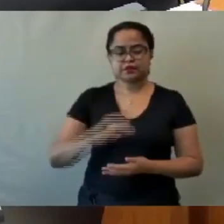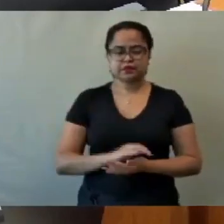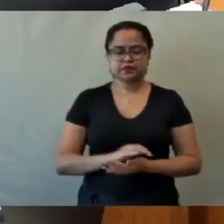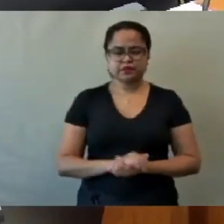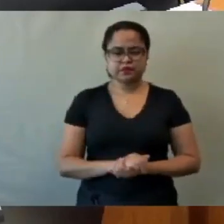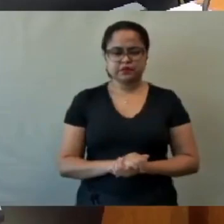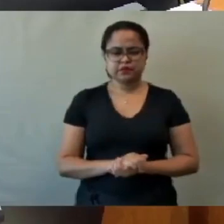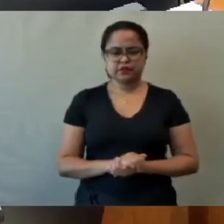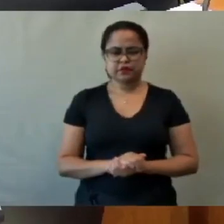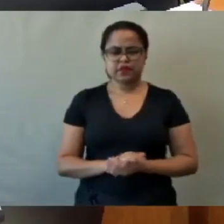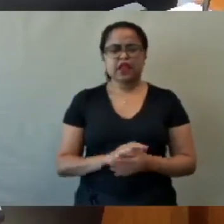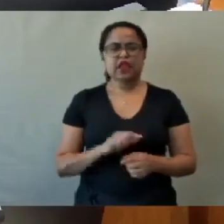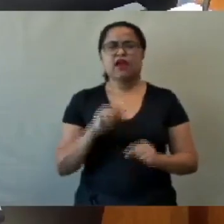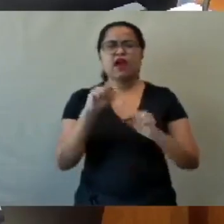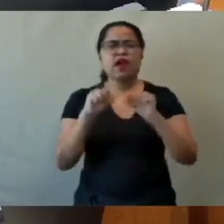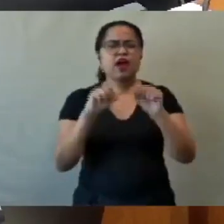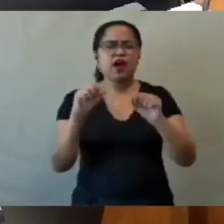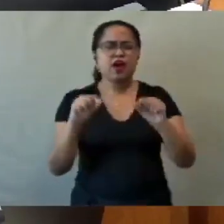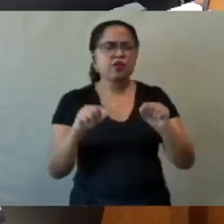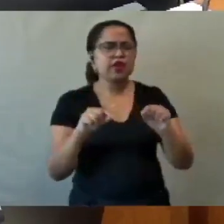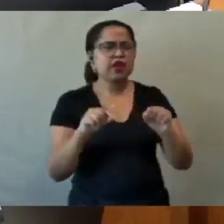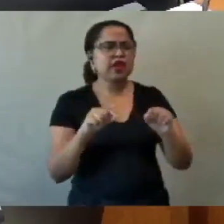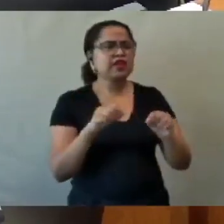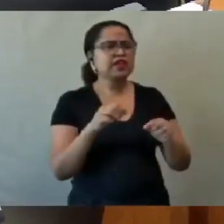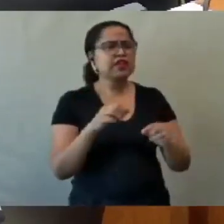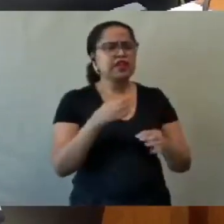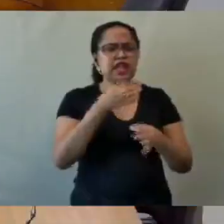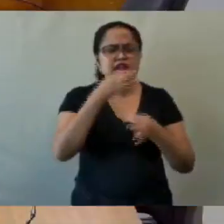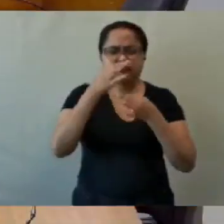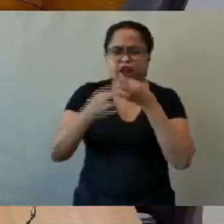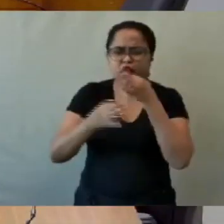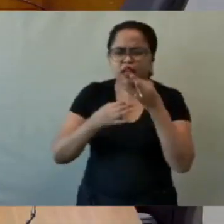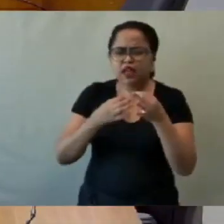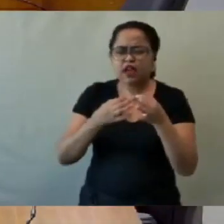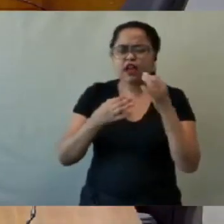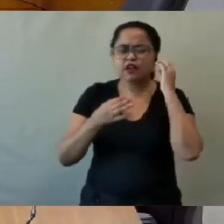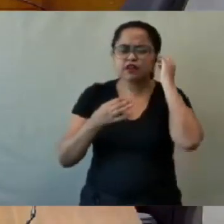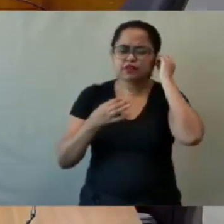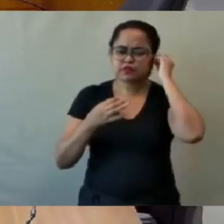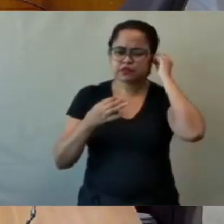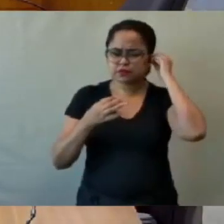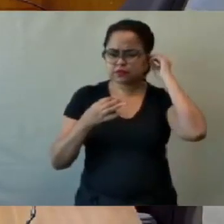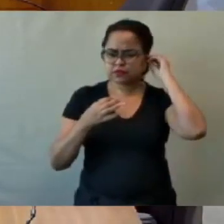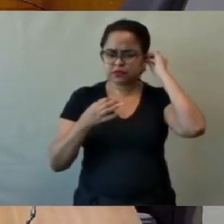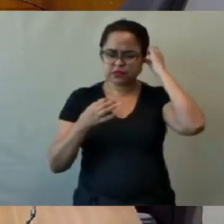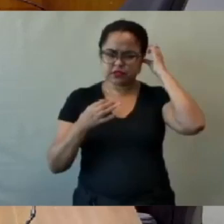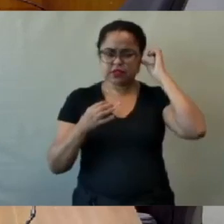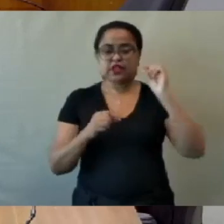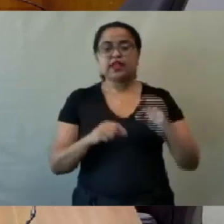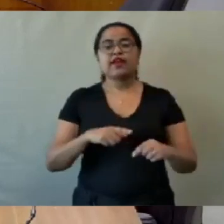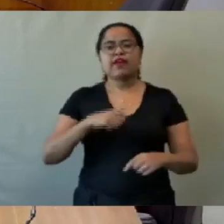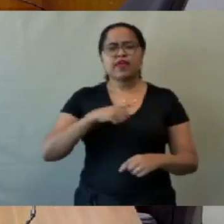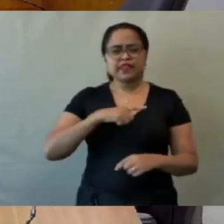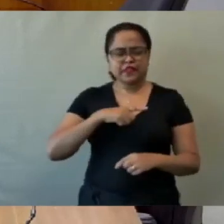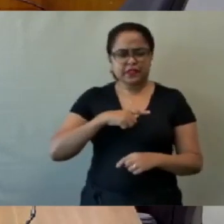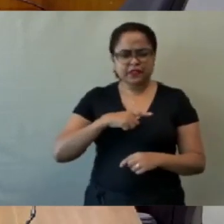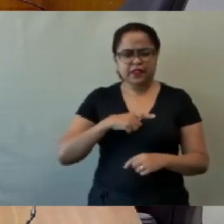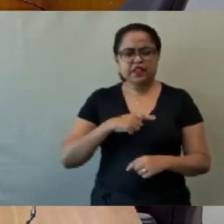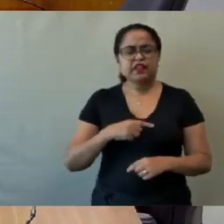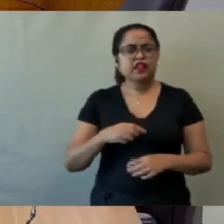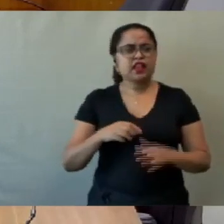Mas alguém gostaria de fazer alguma observação, algum comentário? Tem que ler um ofício aqui da